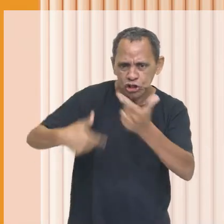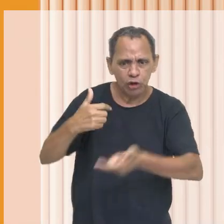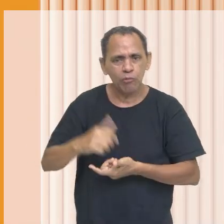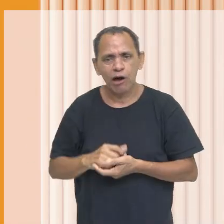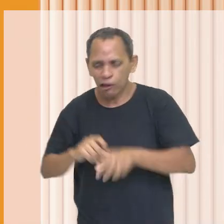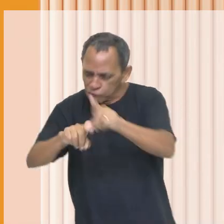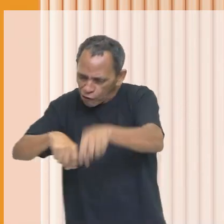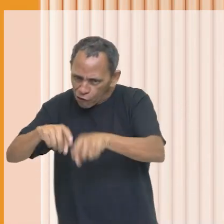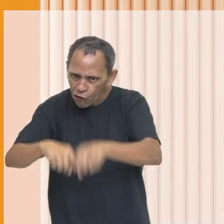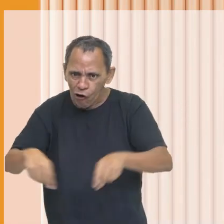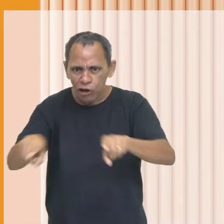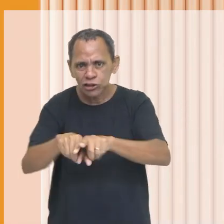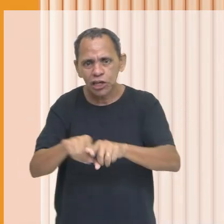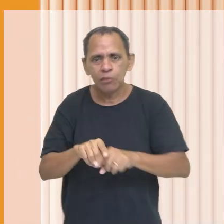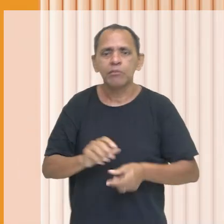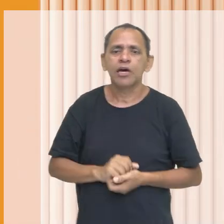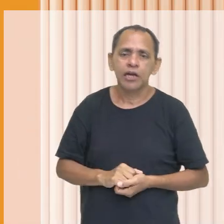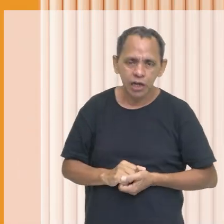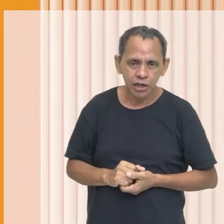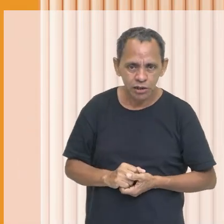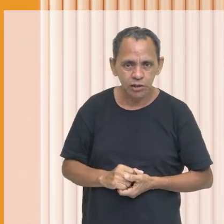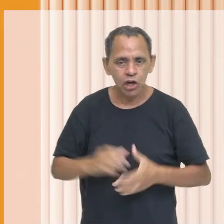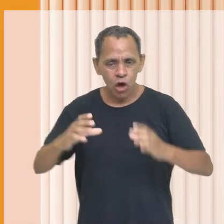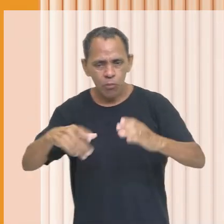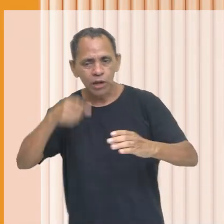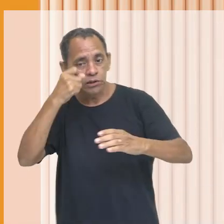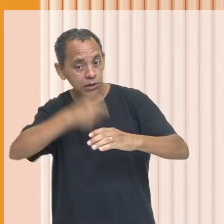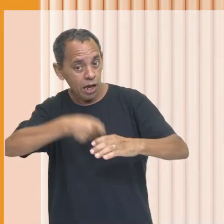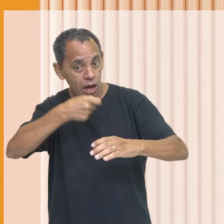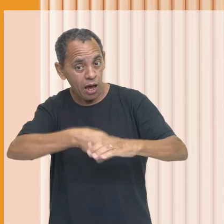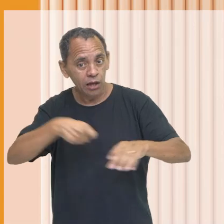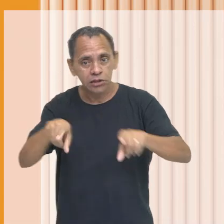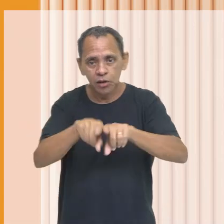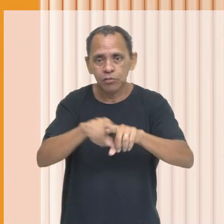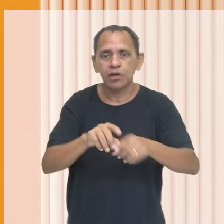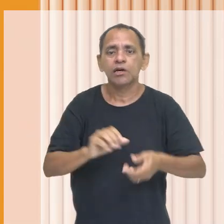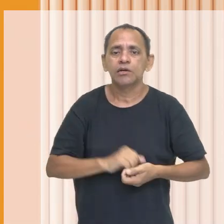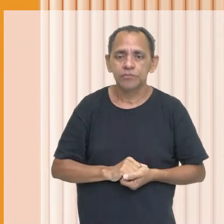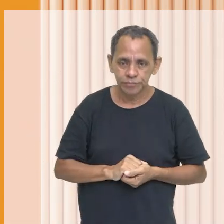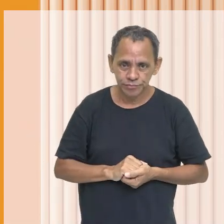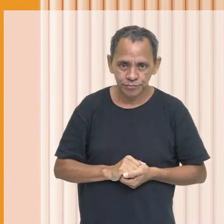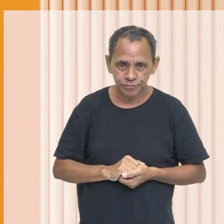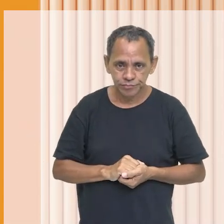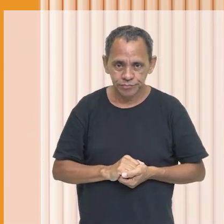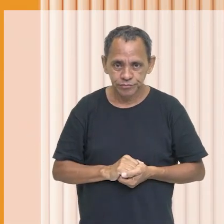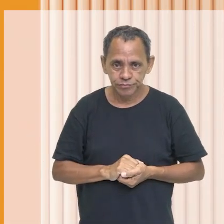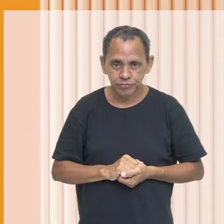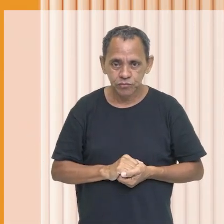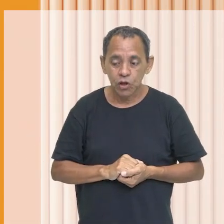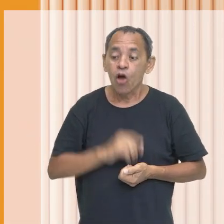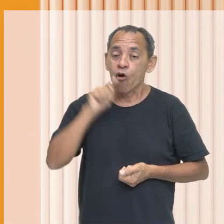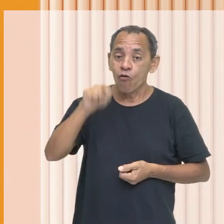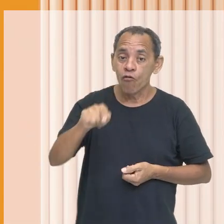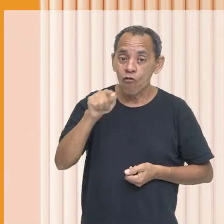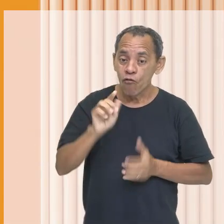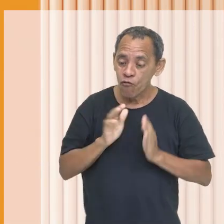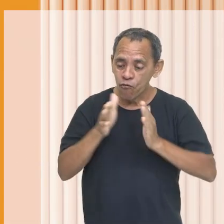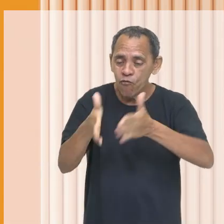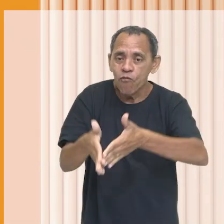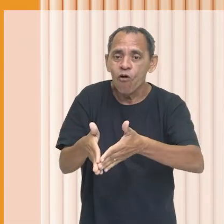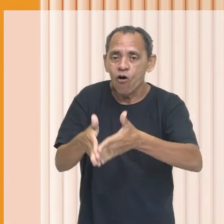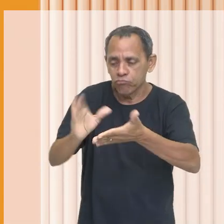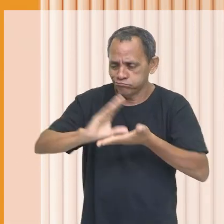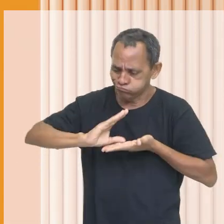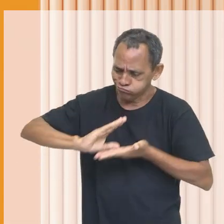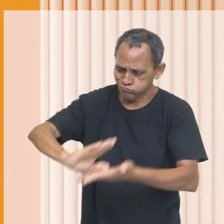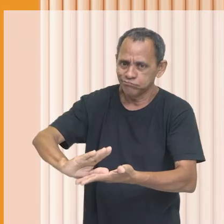trabalha plantando milho e trabalha na melancia. Não interessa. Me interessa aquela classe específica ali dos pescadores. Então, a renda toda